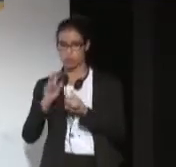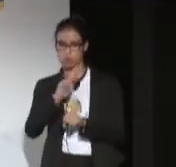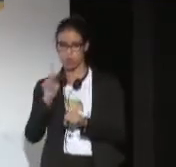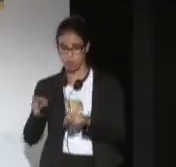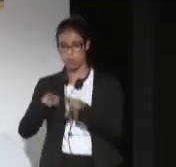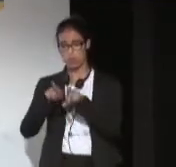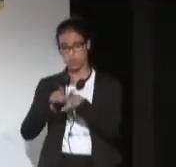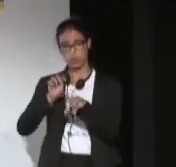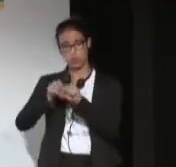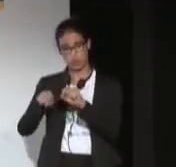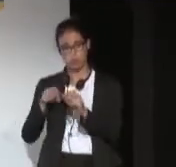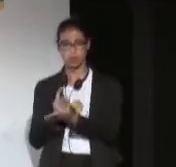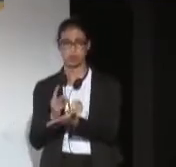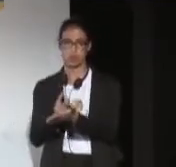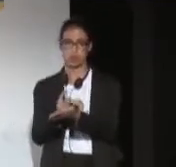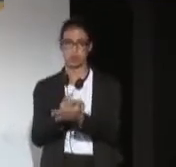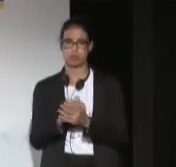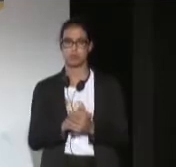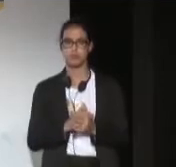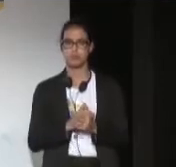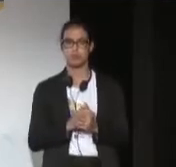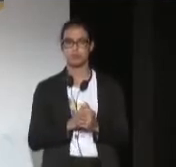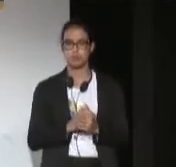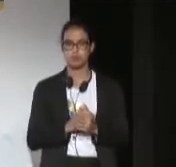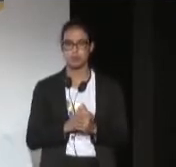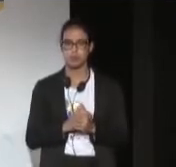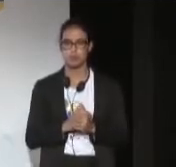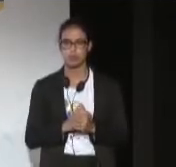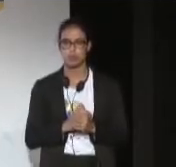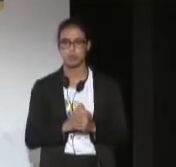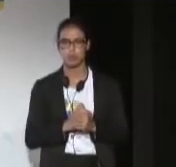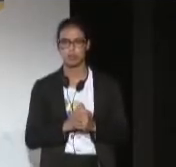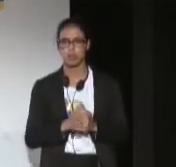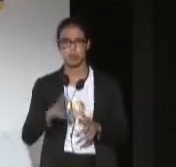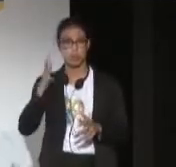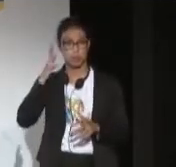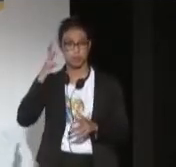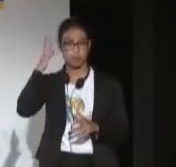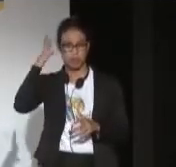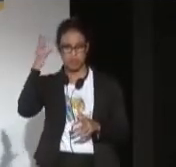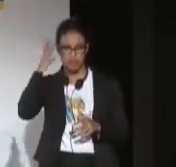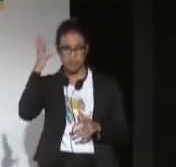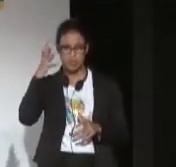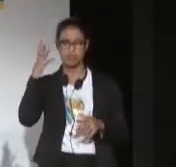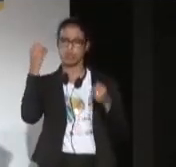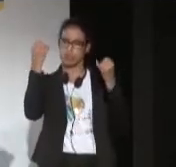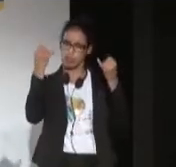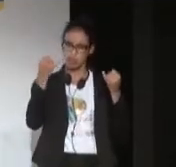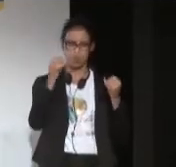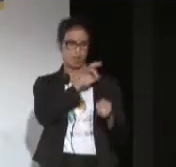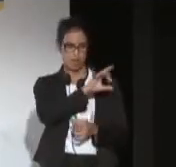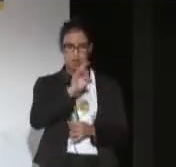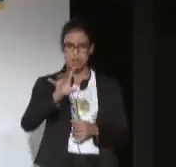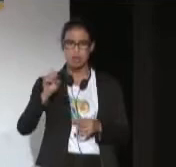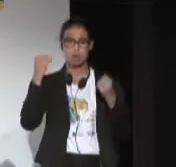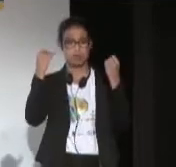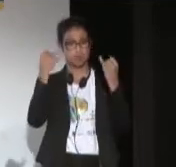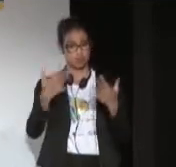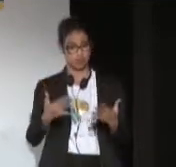continuada. E aí, os nossos palestrantes convidados, eles trouxeram alguns